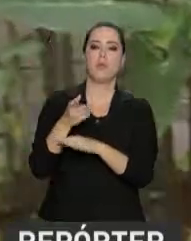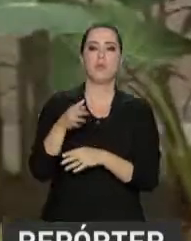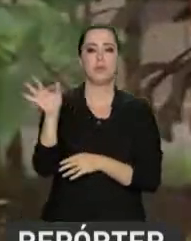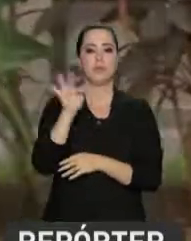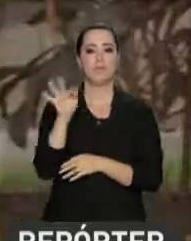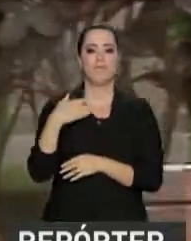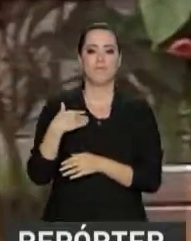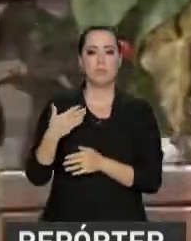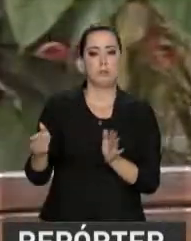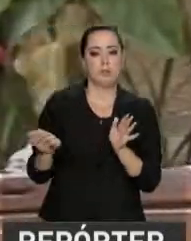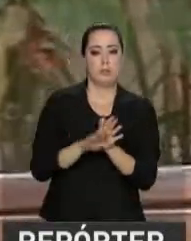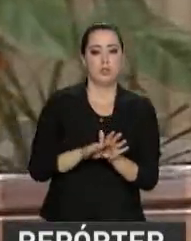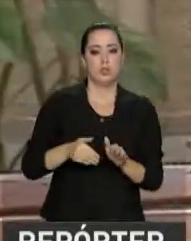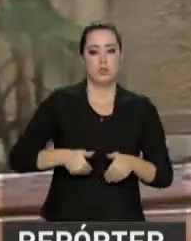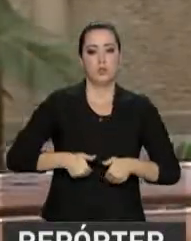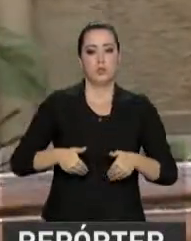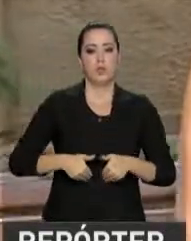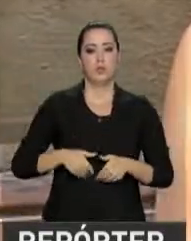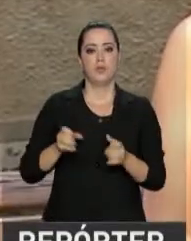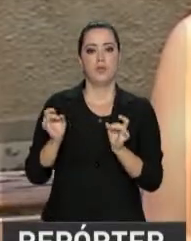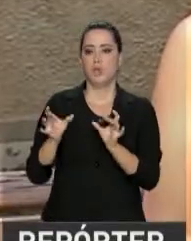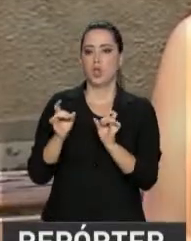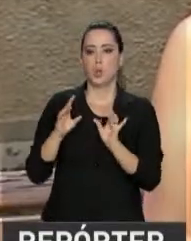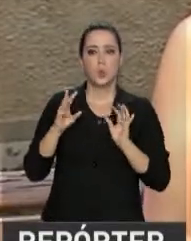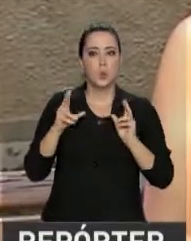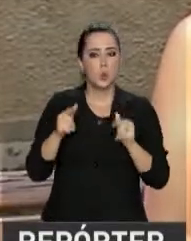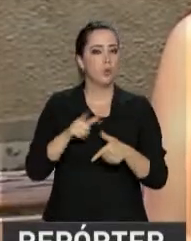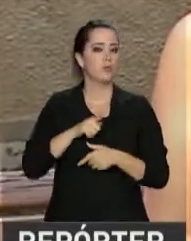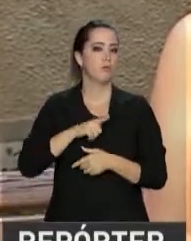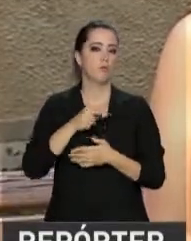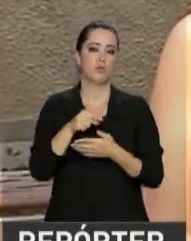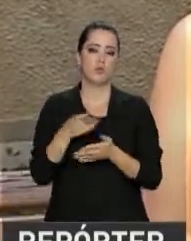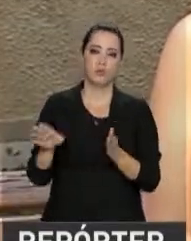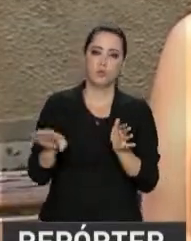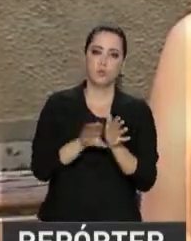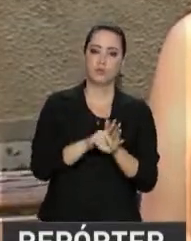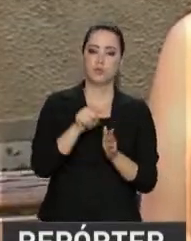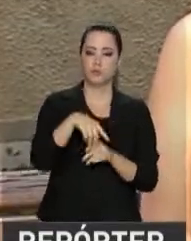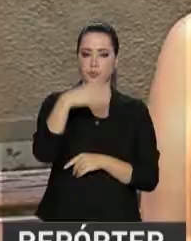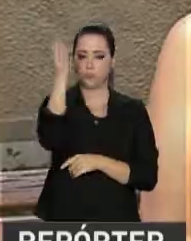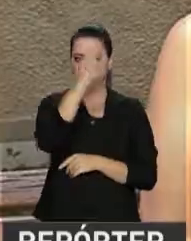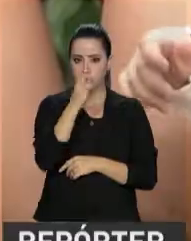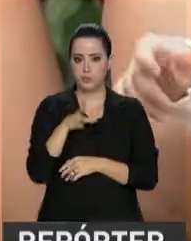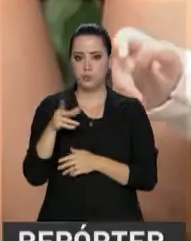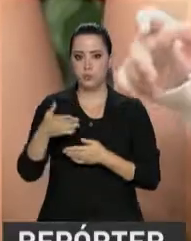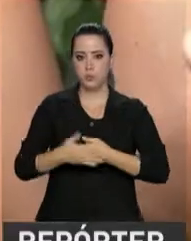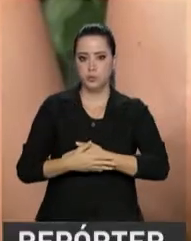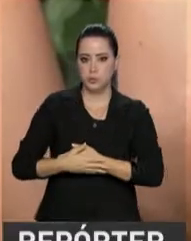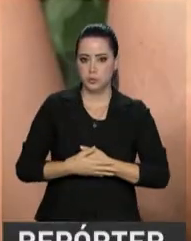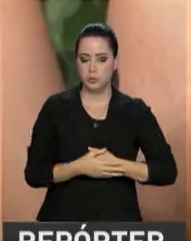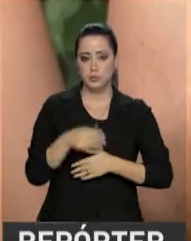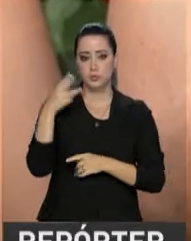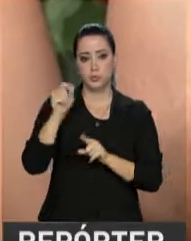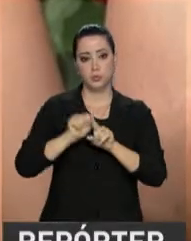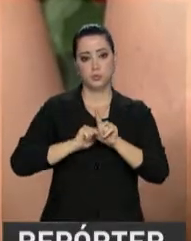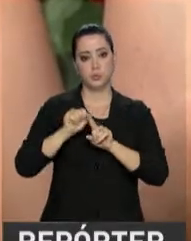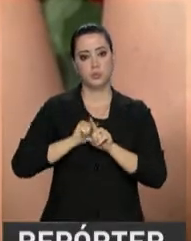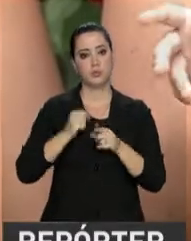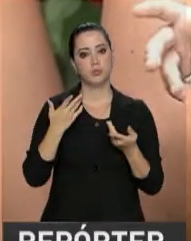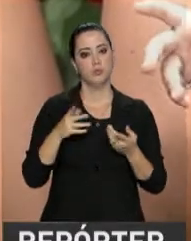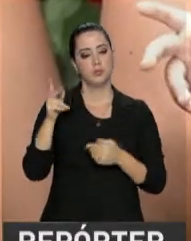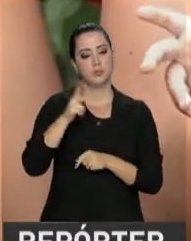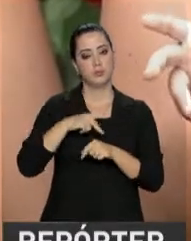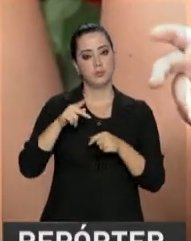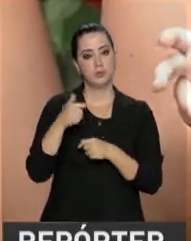fome bateu à porta vender um pouco que tinham e vieram para o brasil com a pequena isabela que tem apenas três meses no